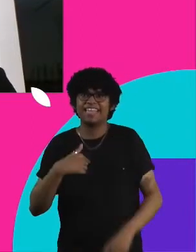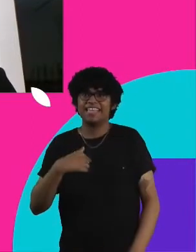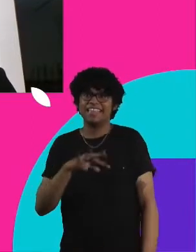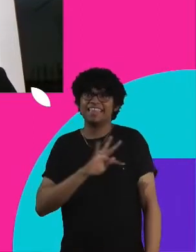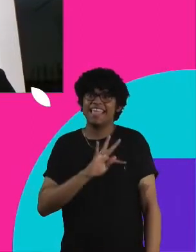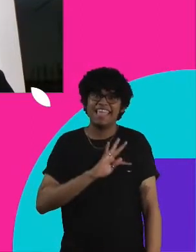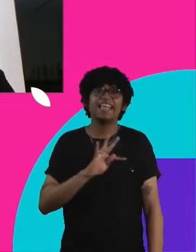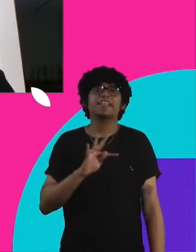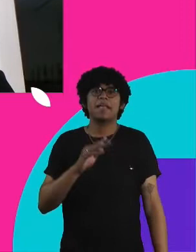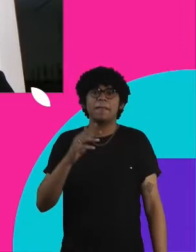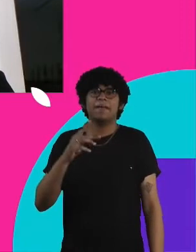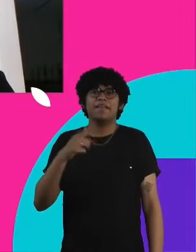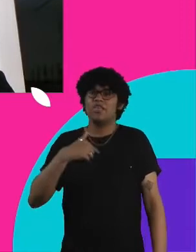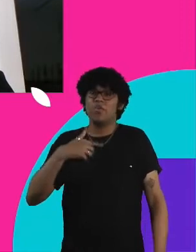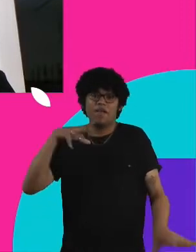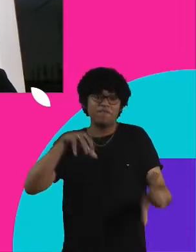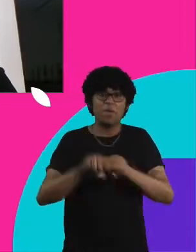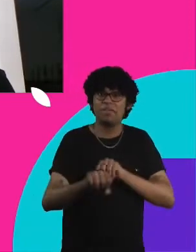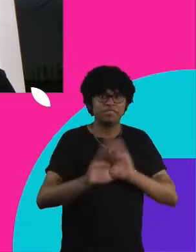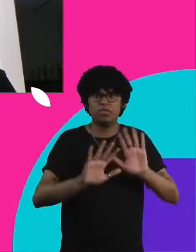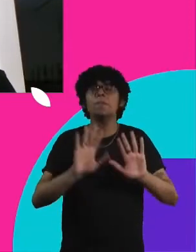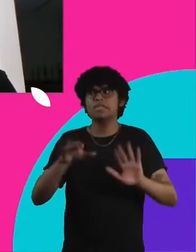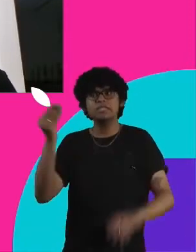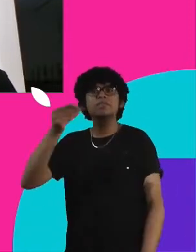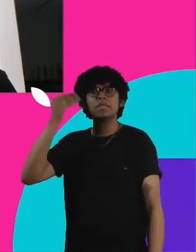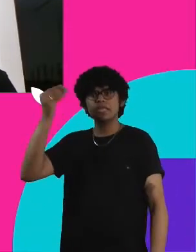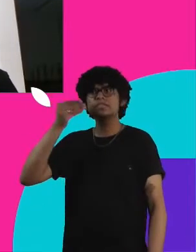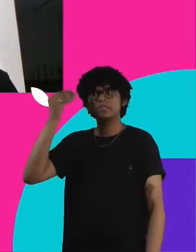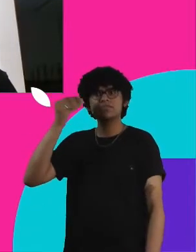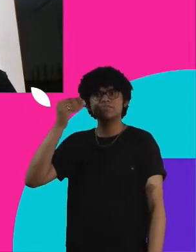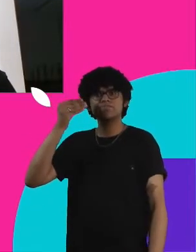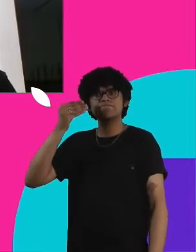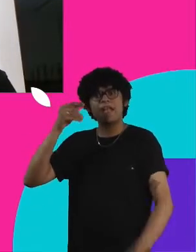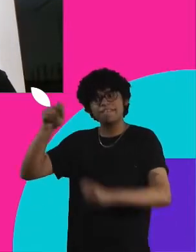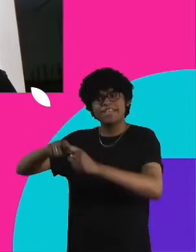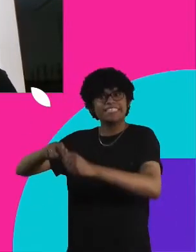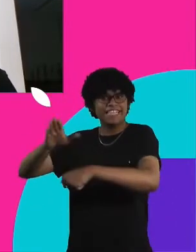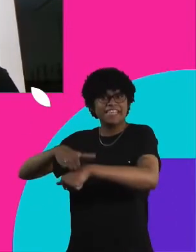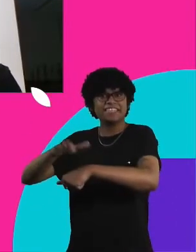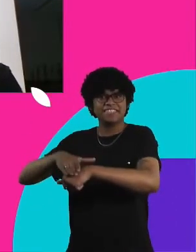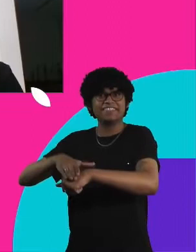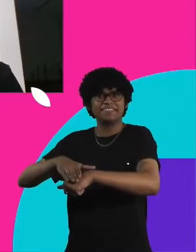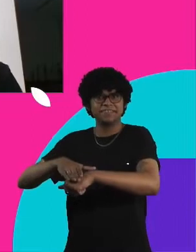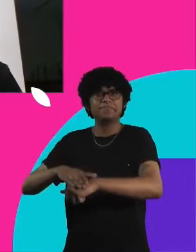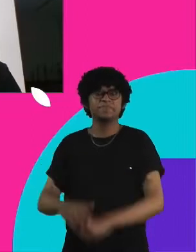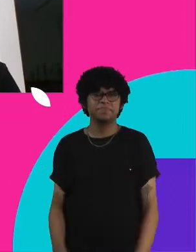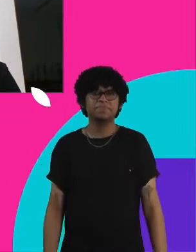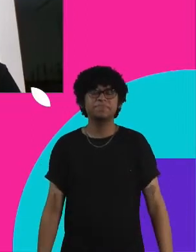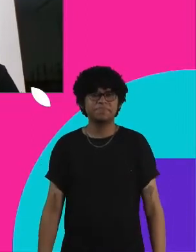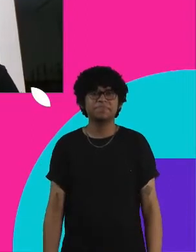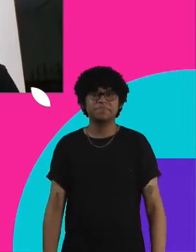nada, mas eu tenho a experiência de realizar coisas. E sempre muito conectado, né, ao que eu